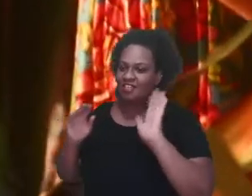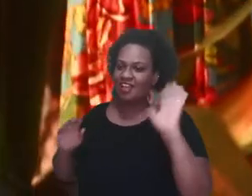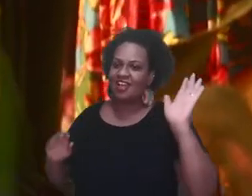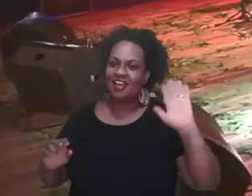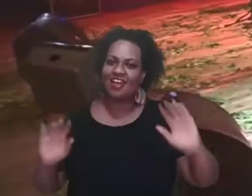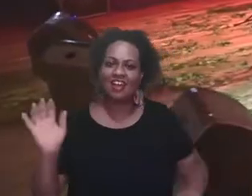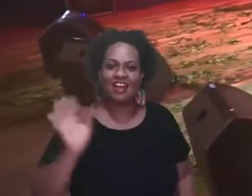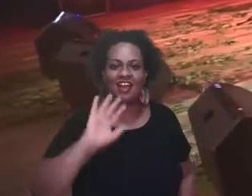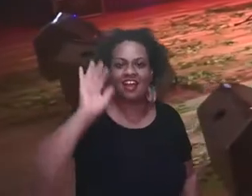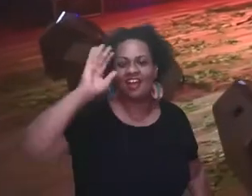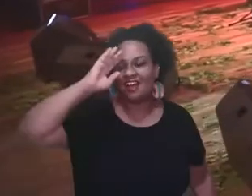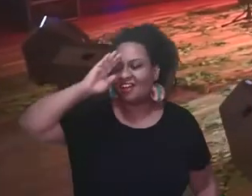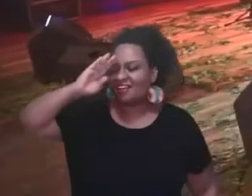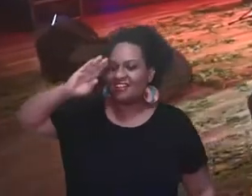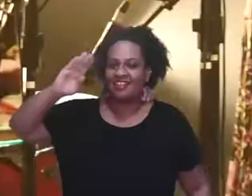e